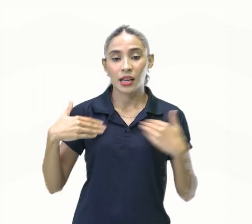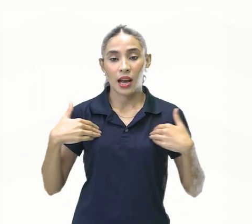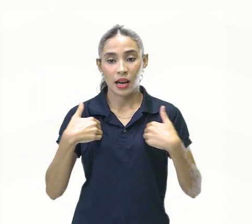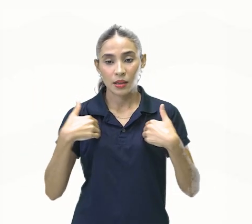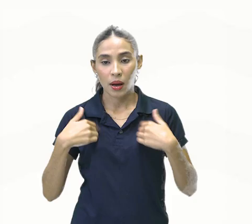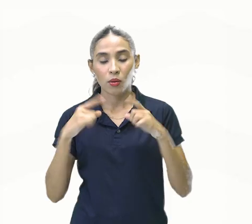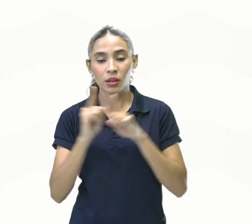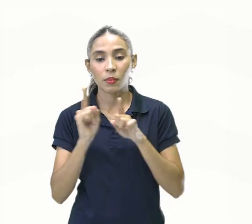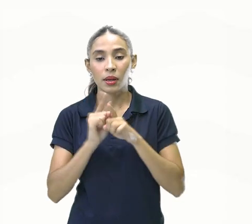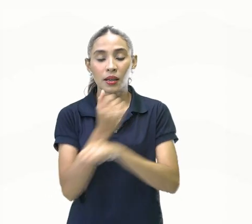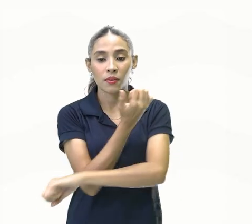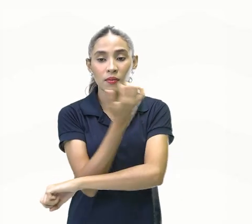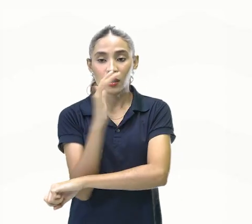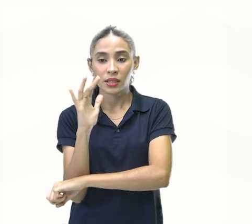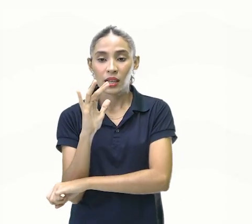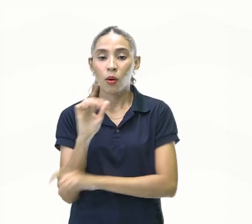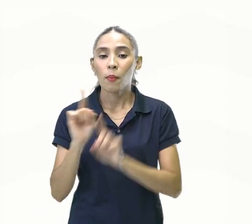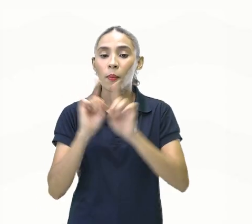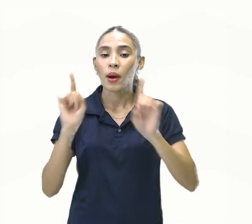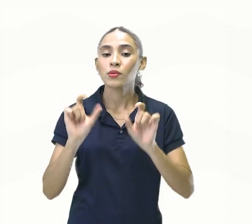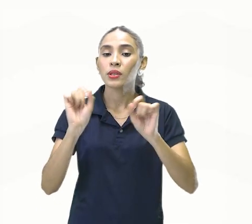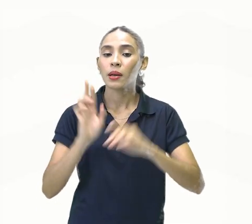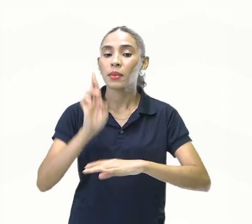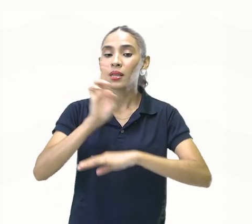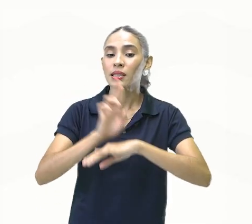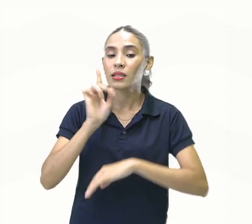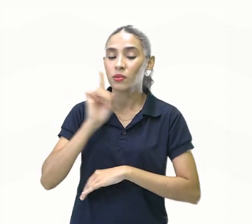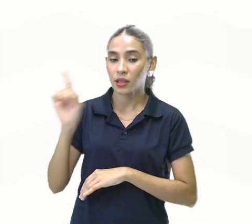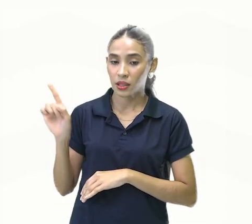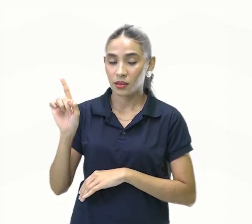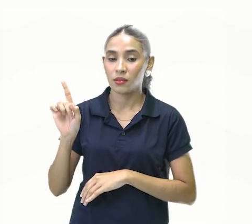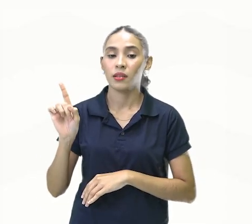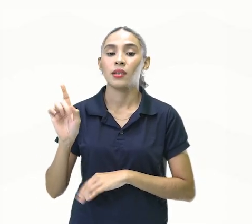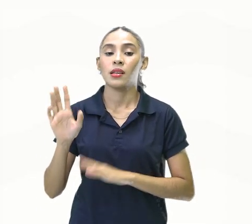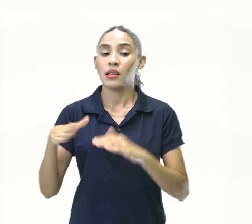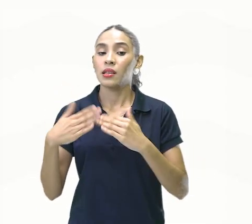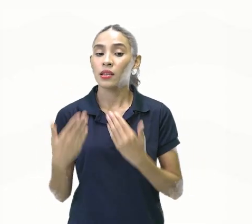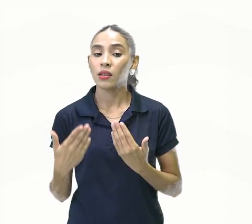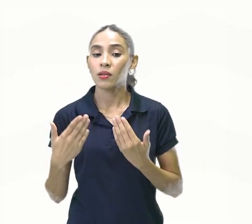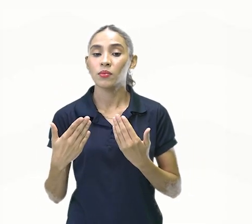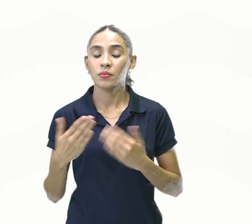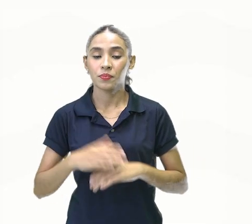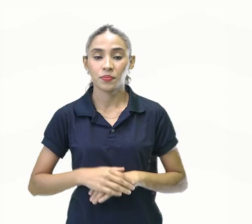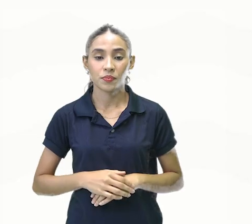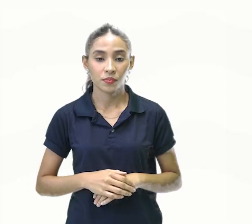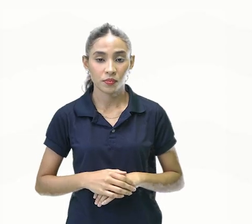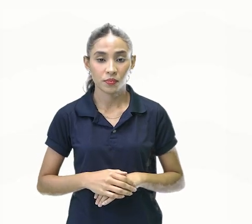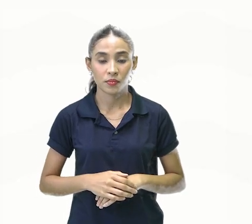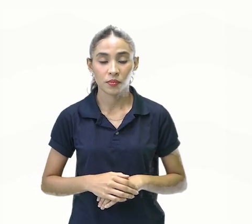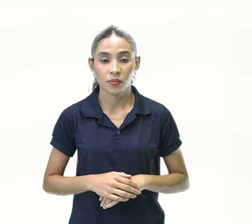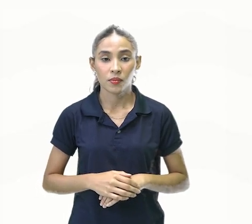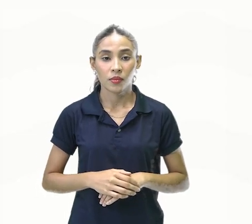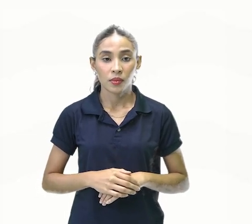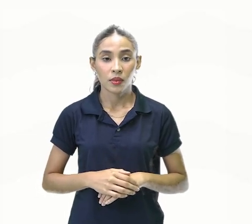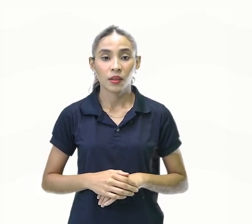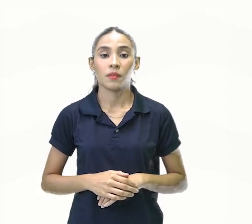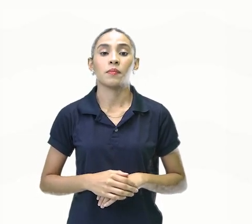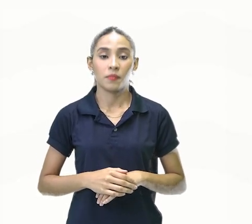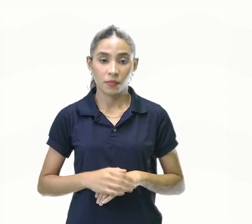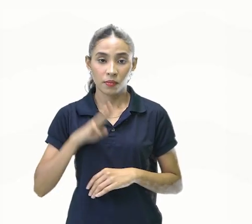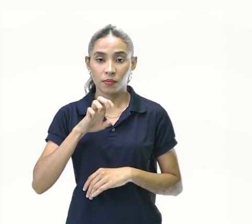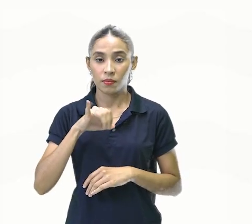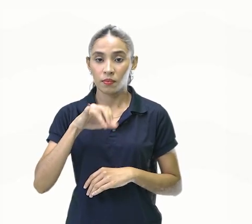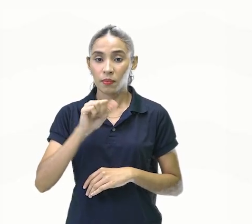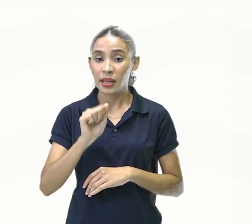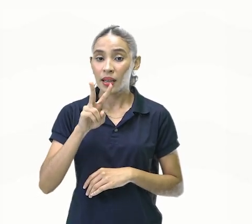animal quanto vegetal. E o que representa isso aí? Em outras palavras, né, o que é essa meia-vida? Ao falar de meia-vida,